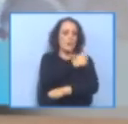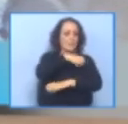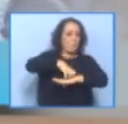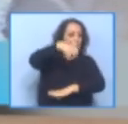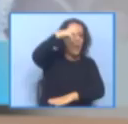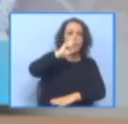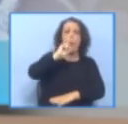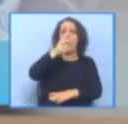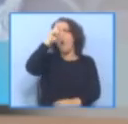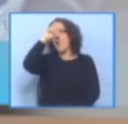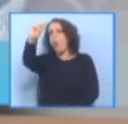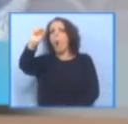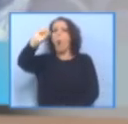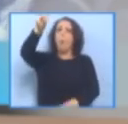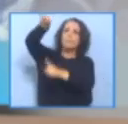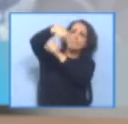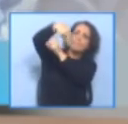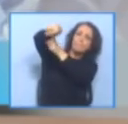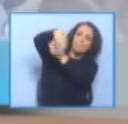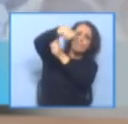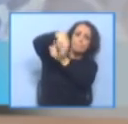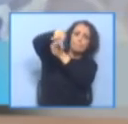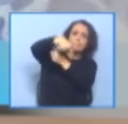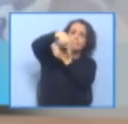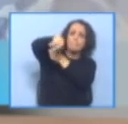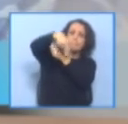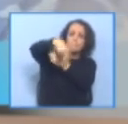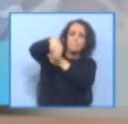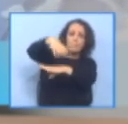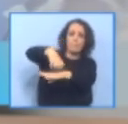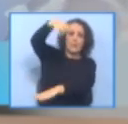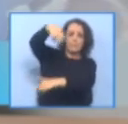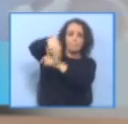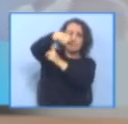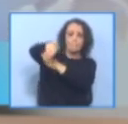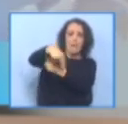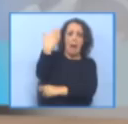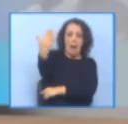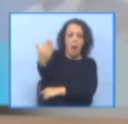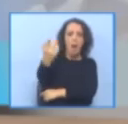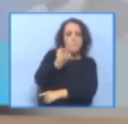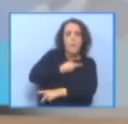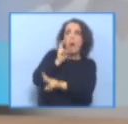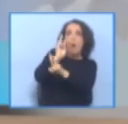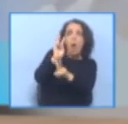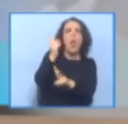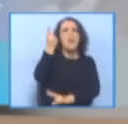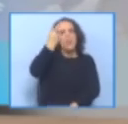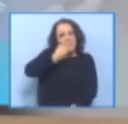dos outros longínquos, os que estão pendurados, digamos, nos prédios dos outros. Claro. E temos esse dever. E eu acho que